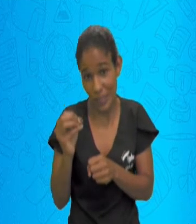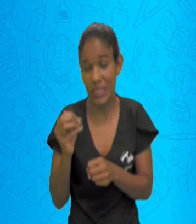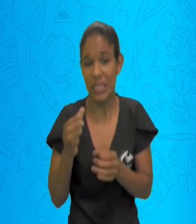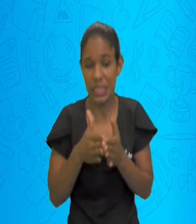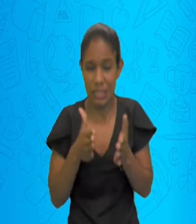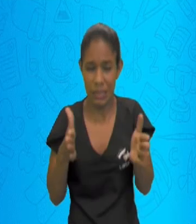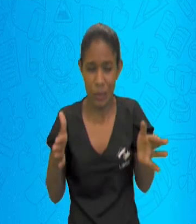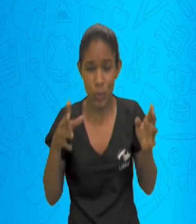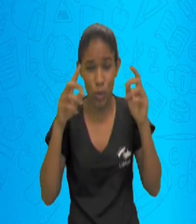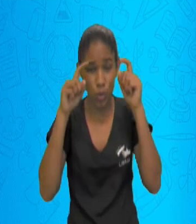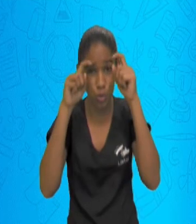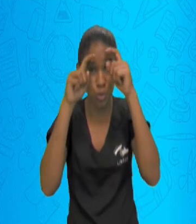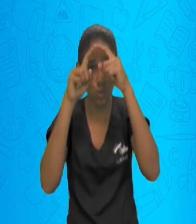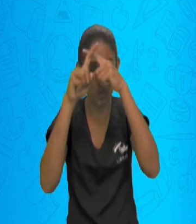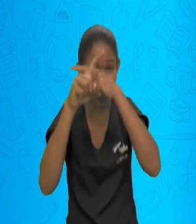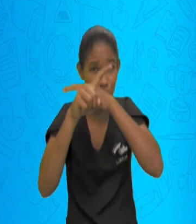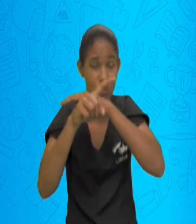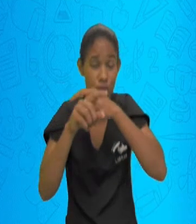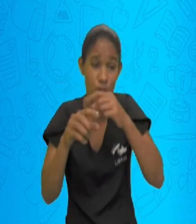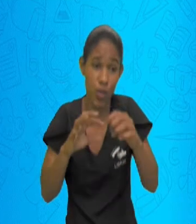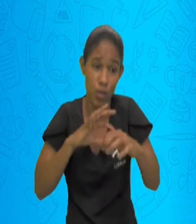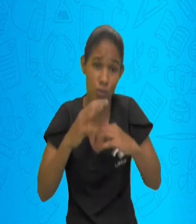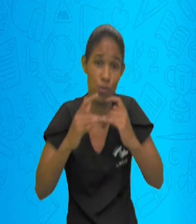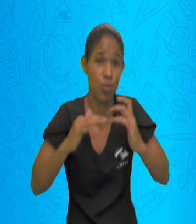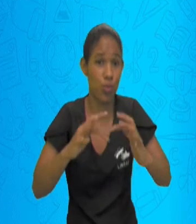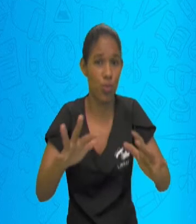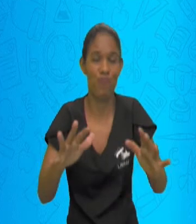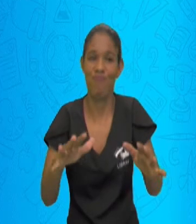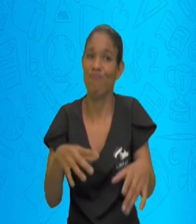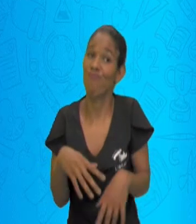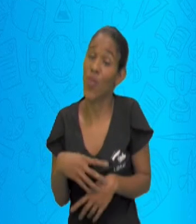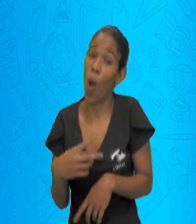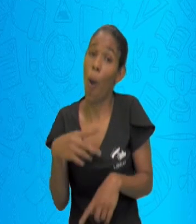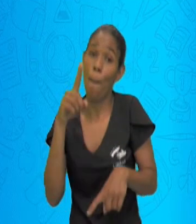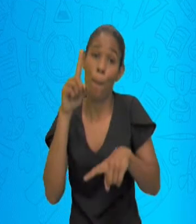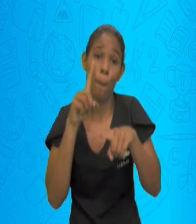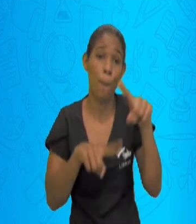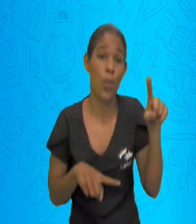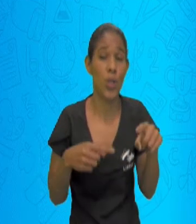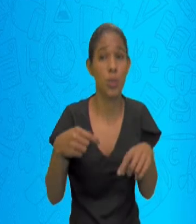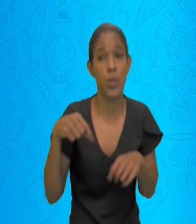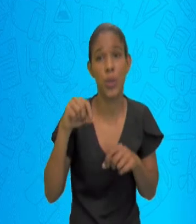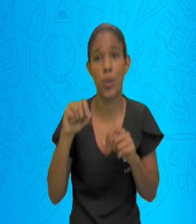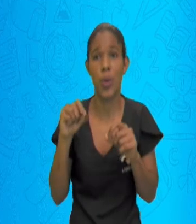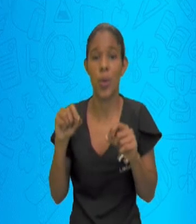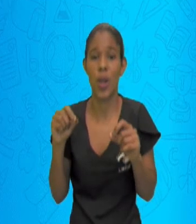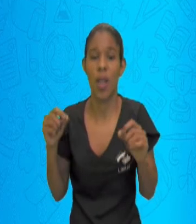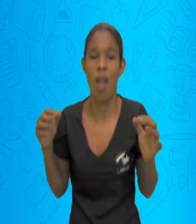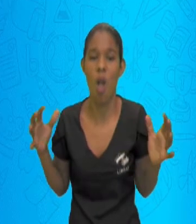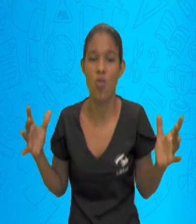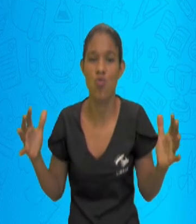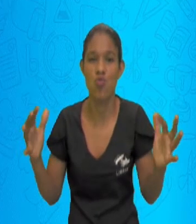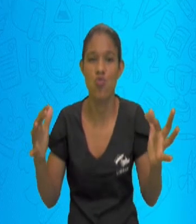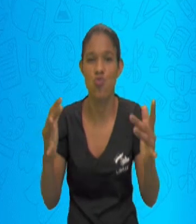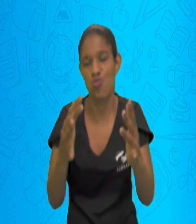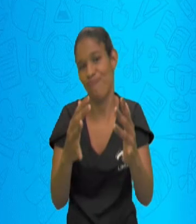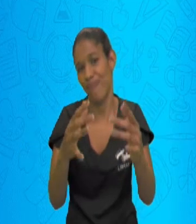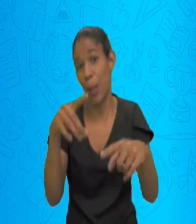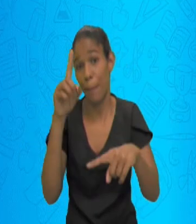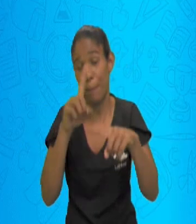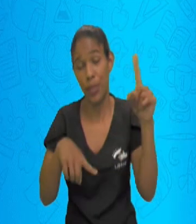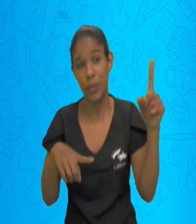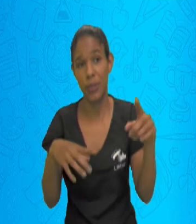barraquinhas, nas festas das escolas, nas celebrações de culto religioso, né? Como nós temos, por exemplo, a